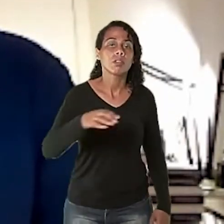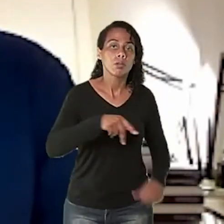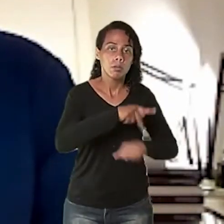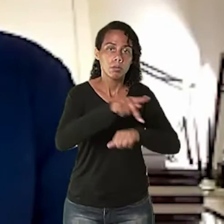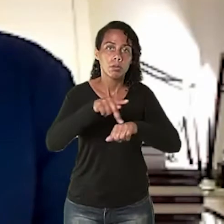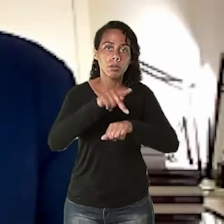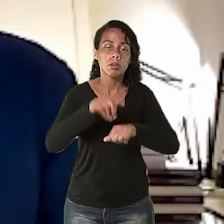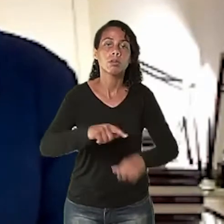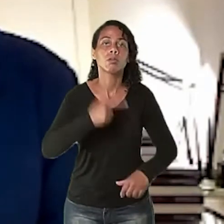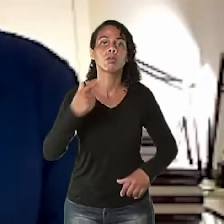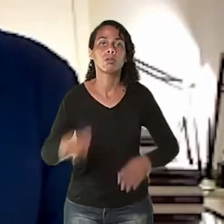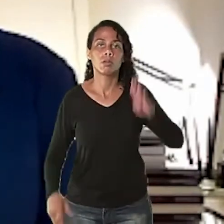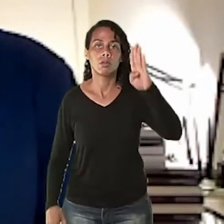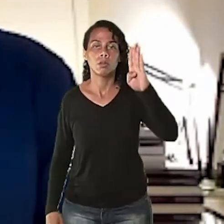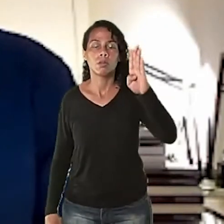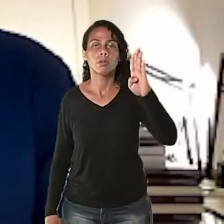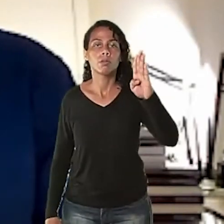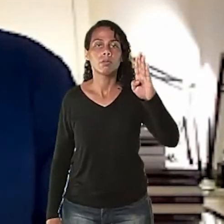aí caiu a pandemia